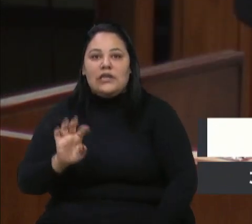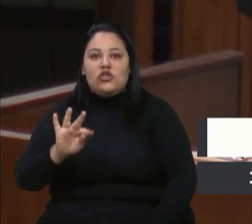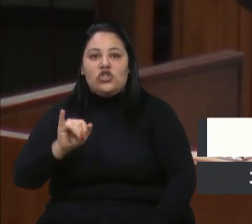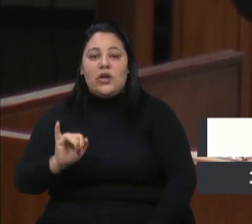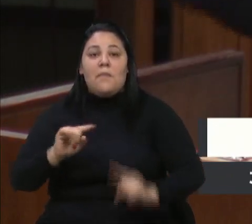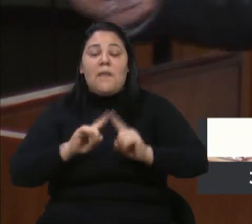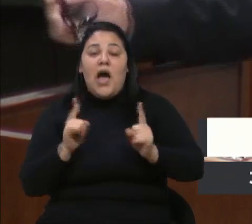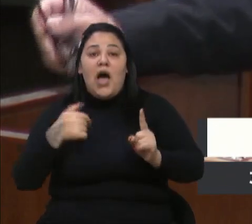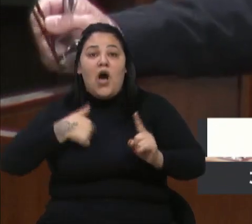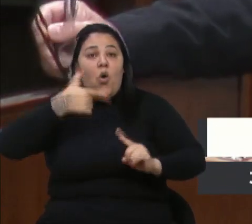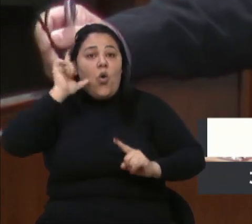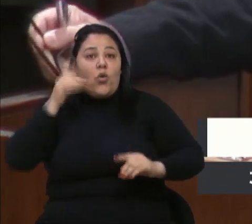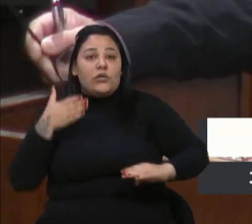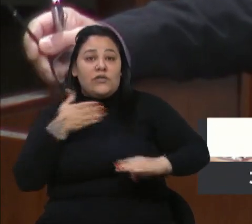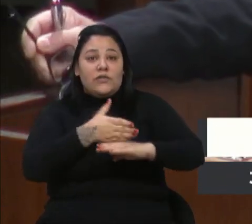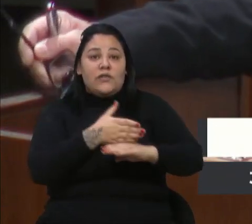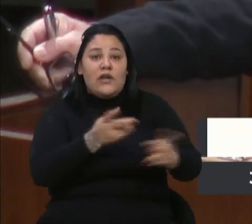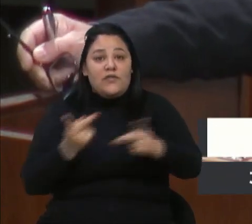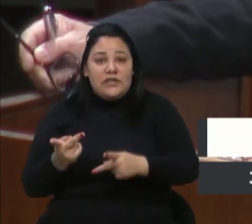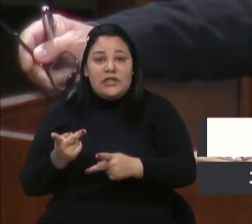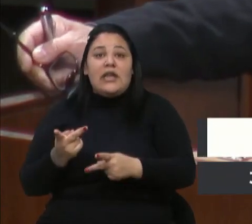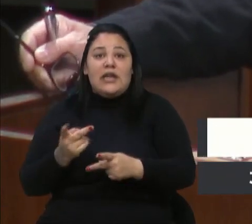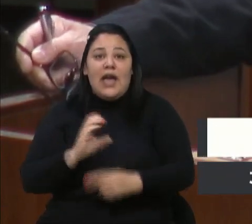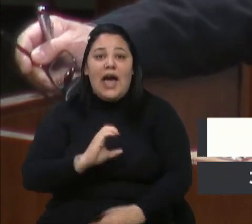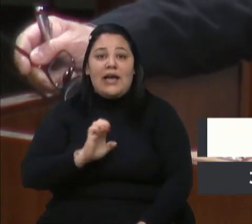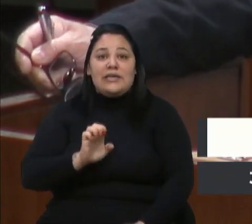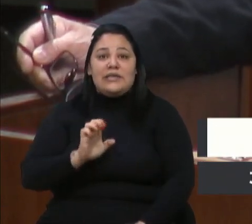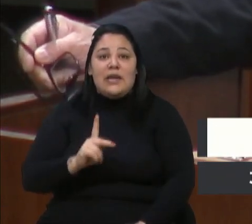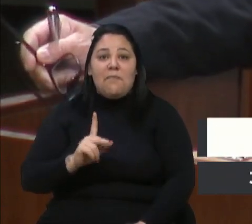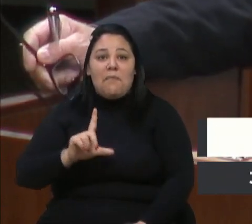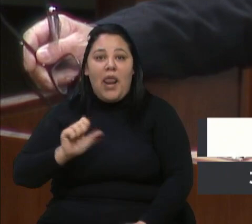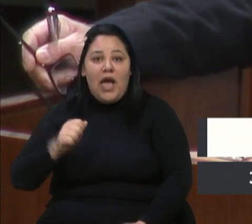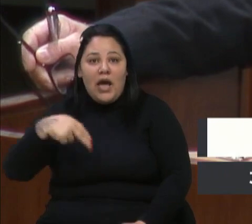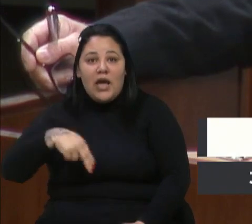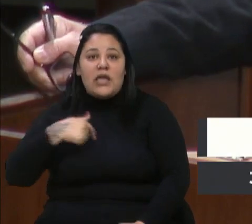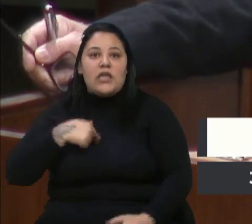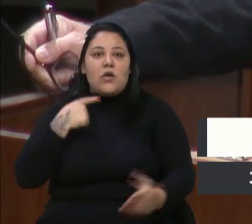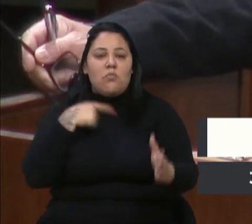questionando a secretária. Vamos ter mais uma festa da uva,